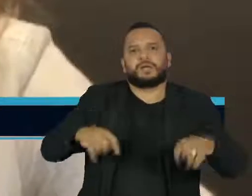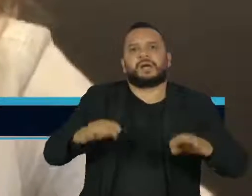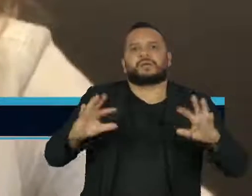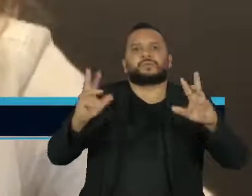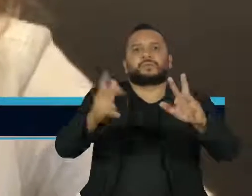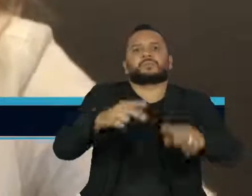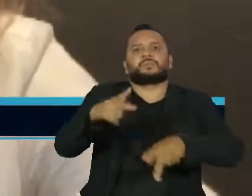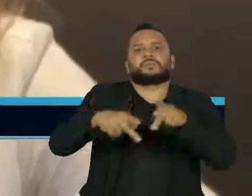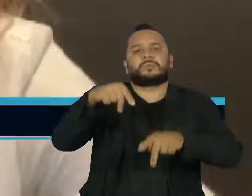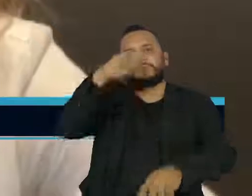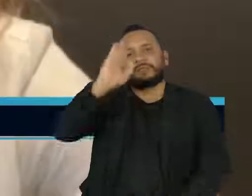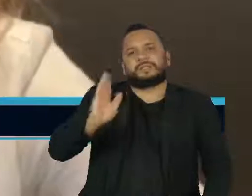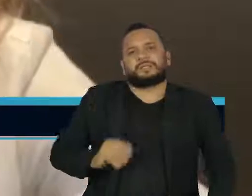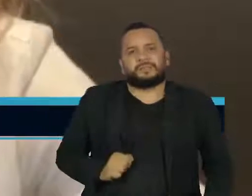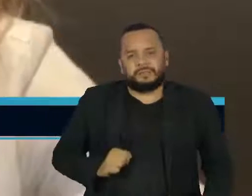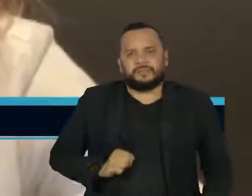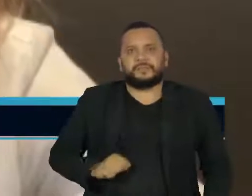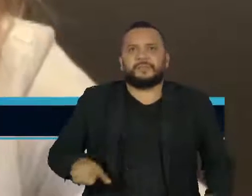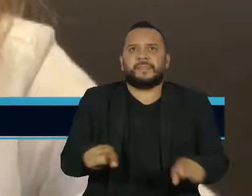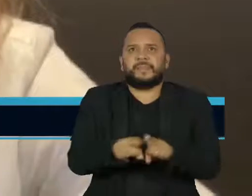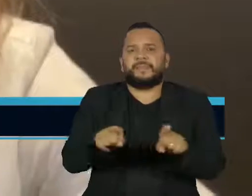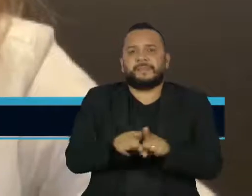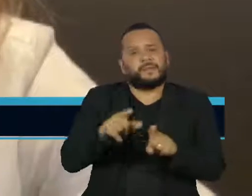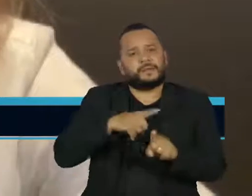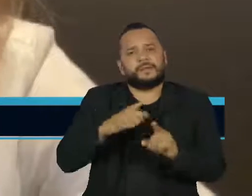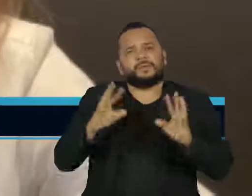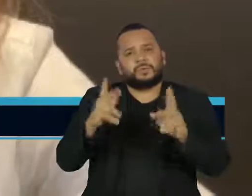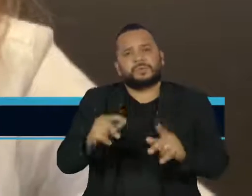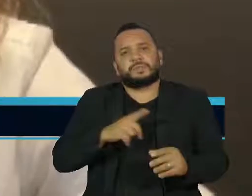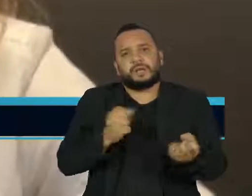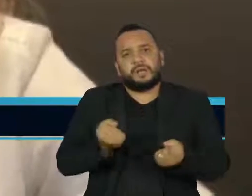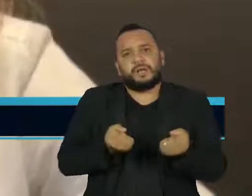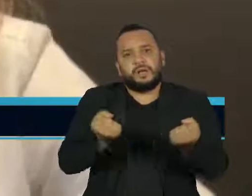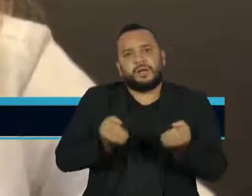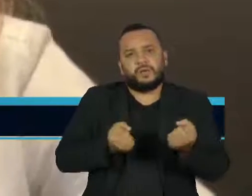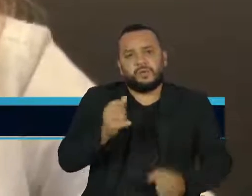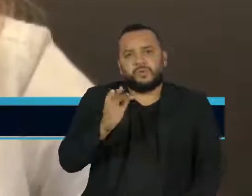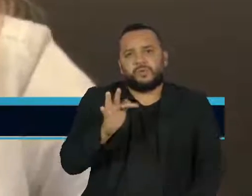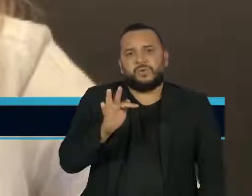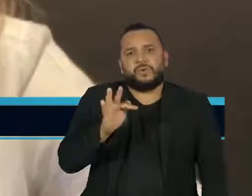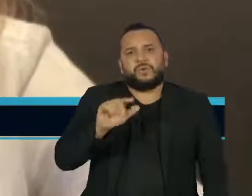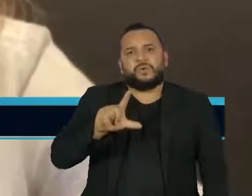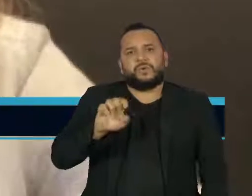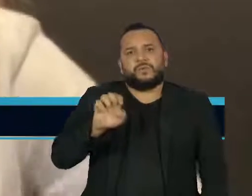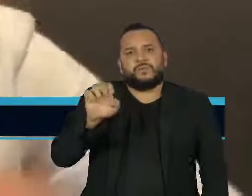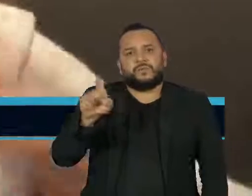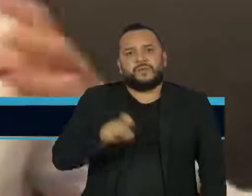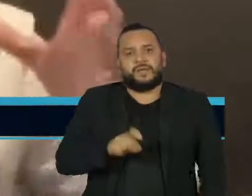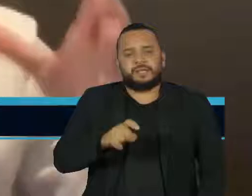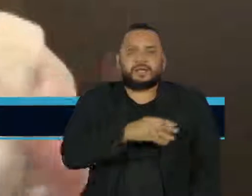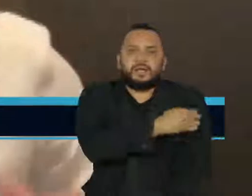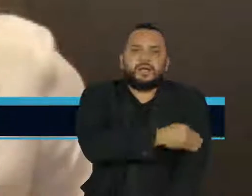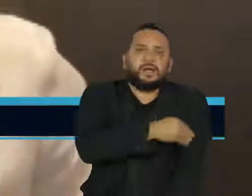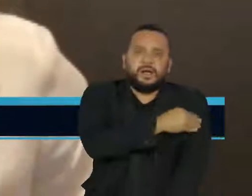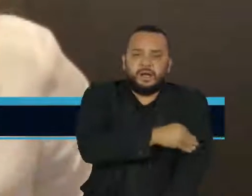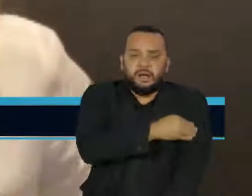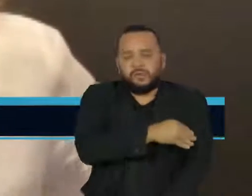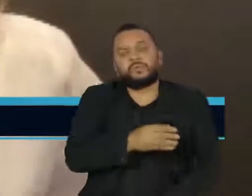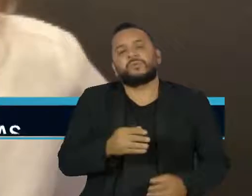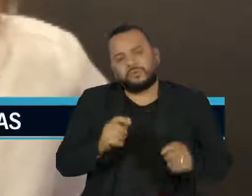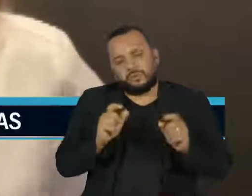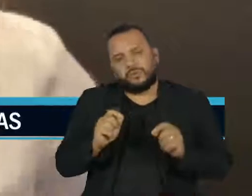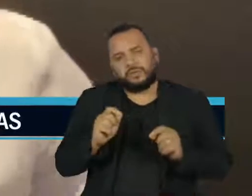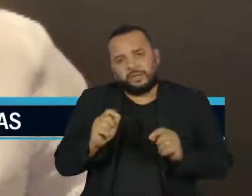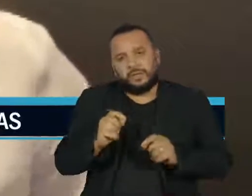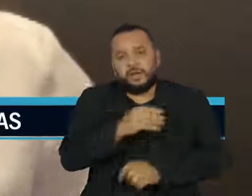os brasileiros, ou pelo menos todos aqueles que têm um veículo flex, que é a possibilidade de você pegar o seu